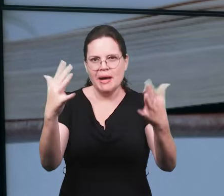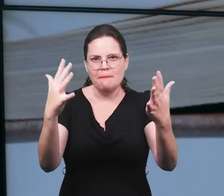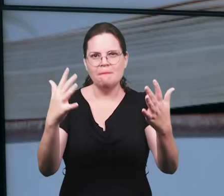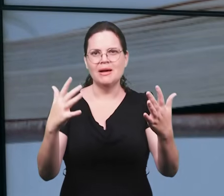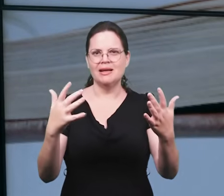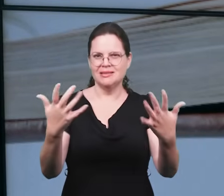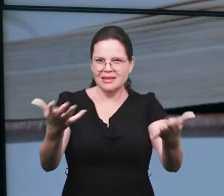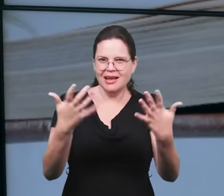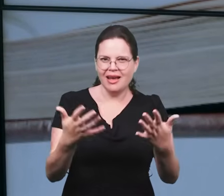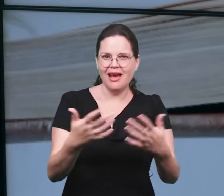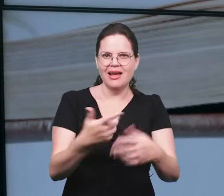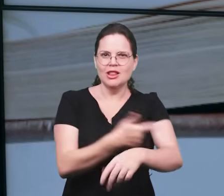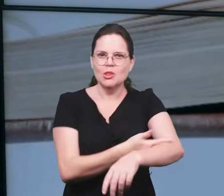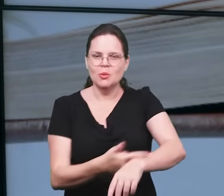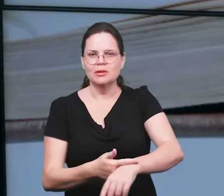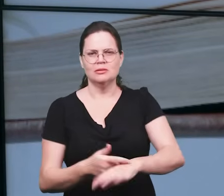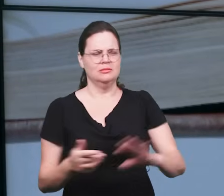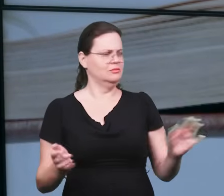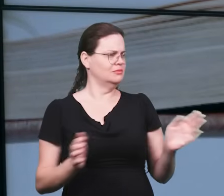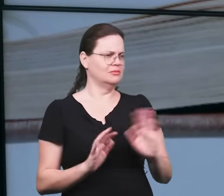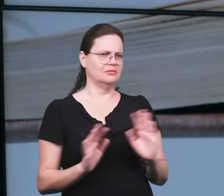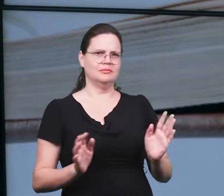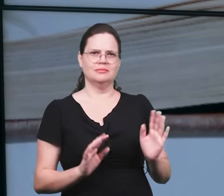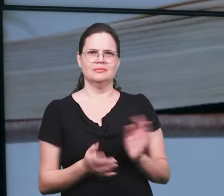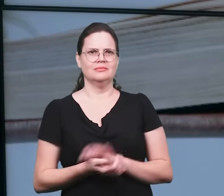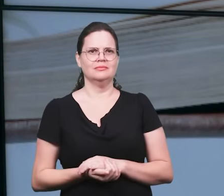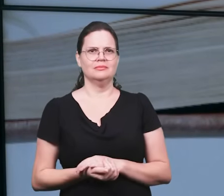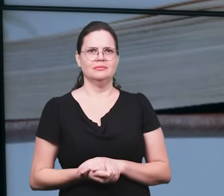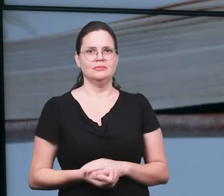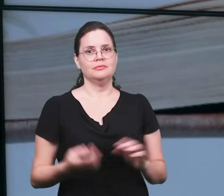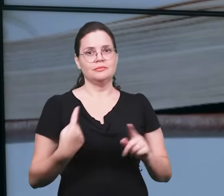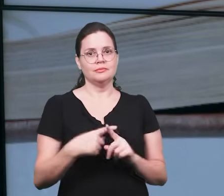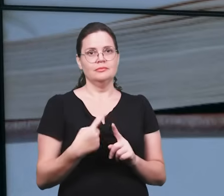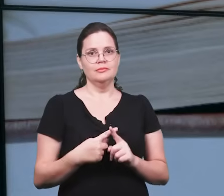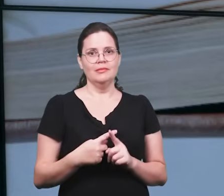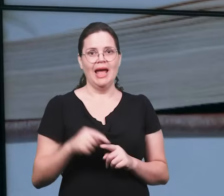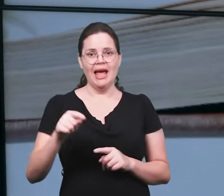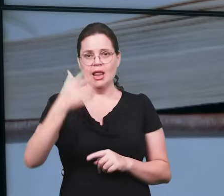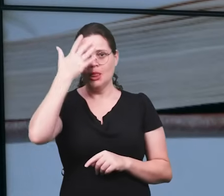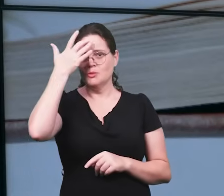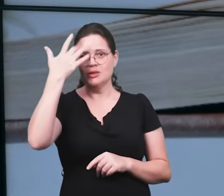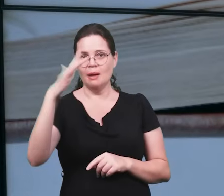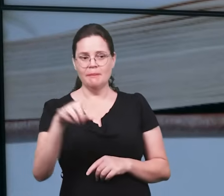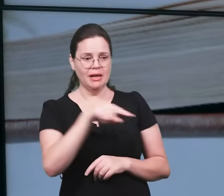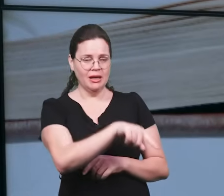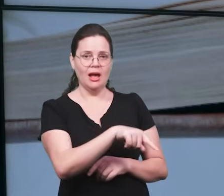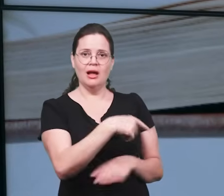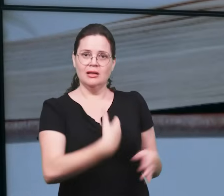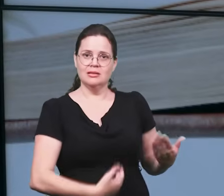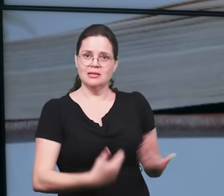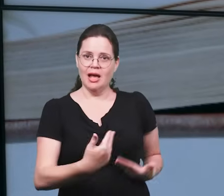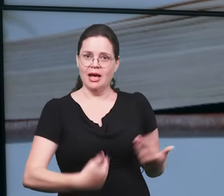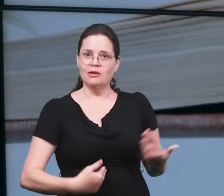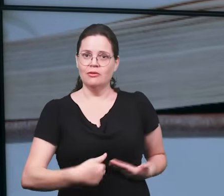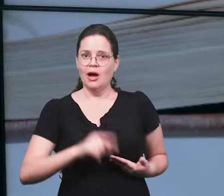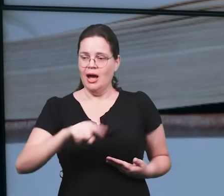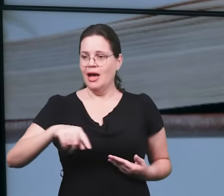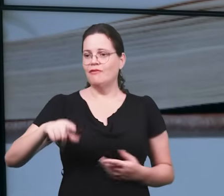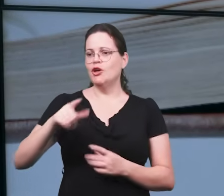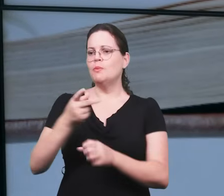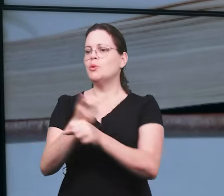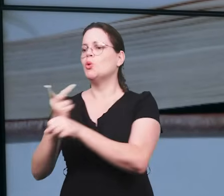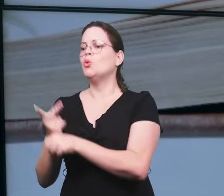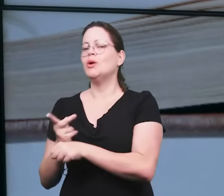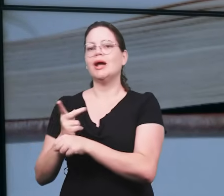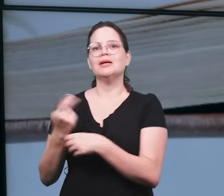porque aquele era Eliezer, a pessoa que veio buscar, e ela seria a esposa do patrão